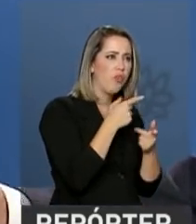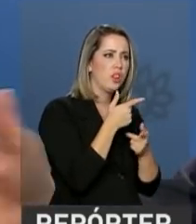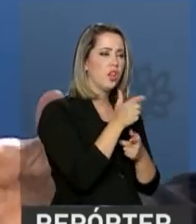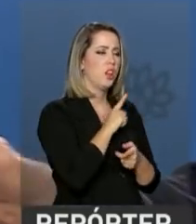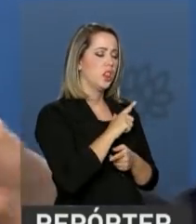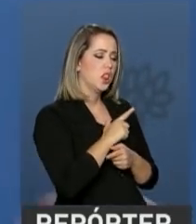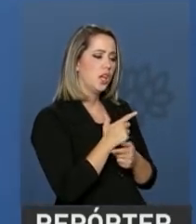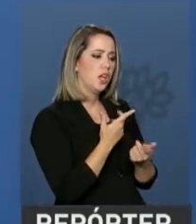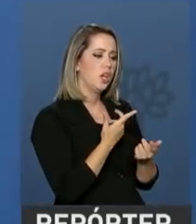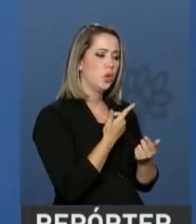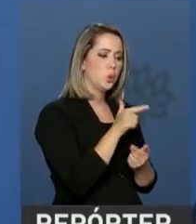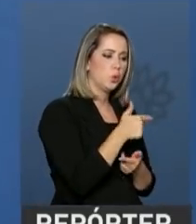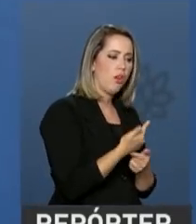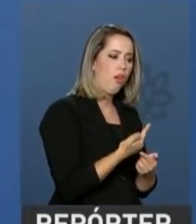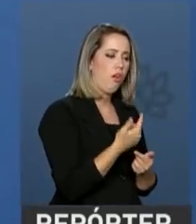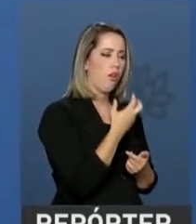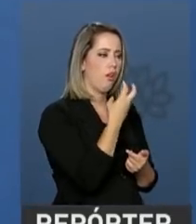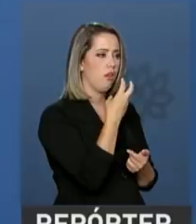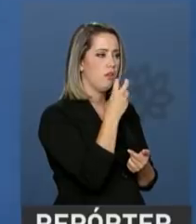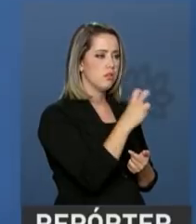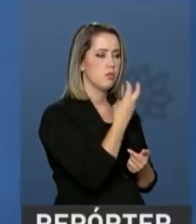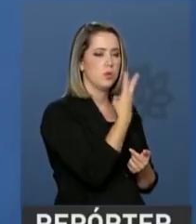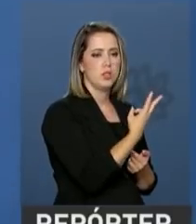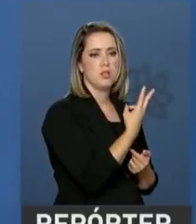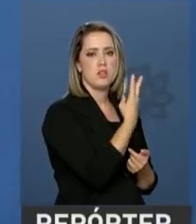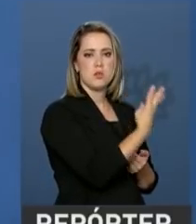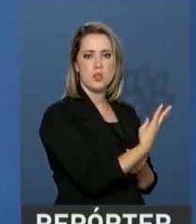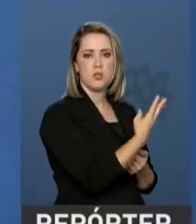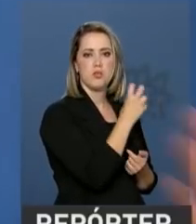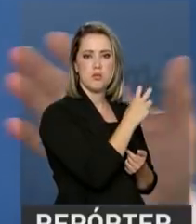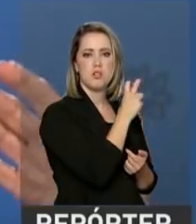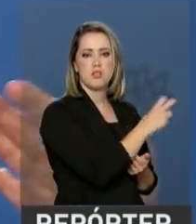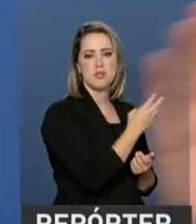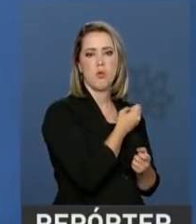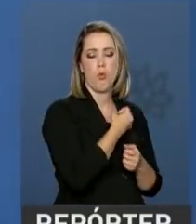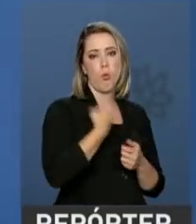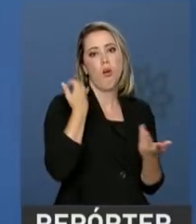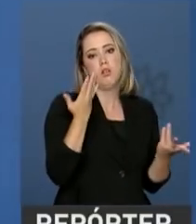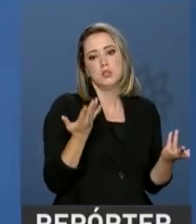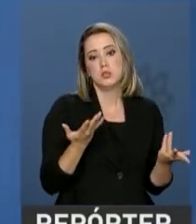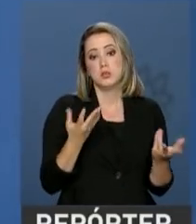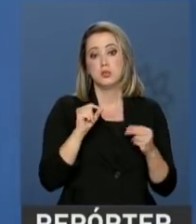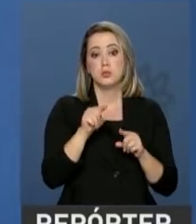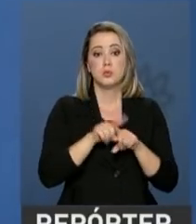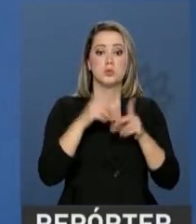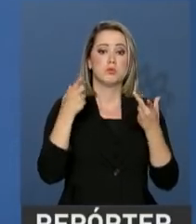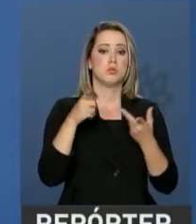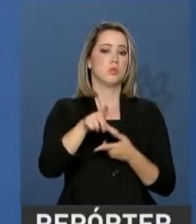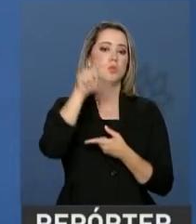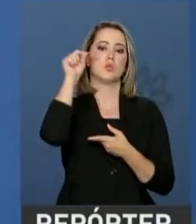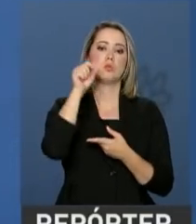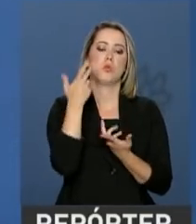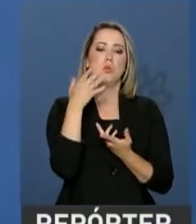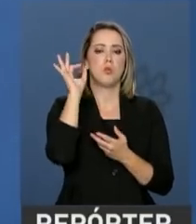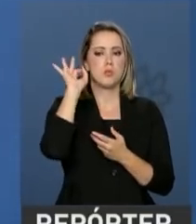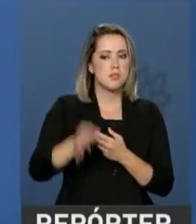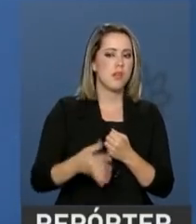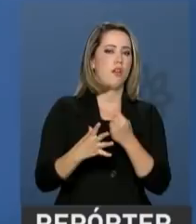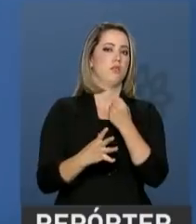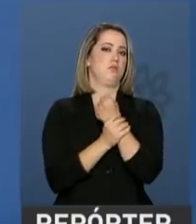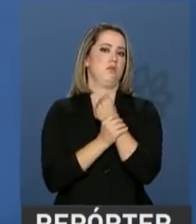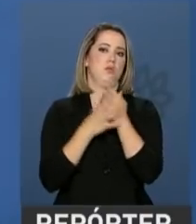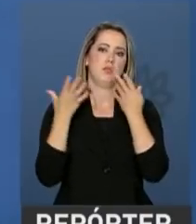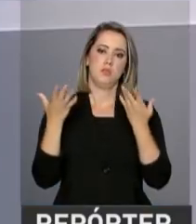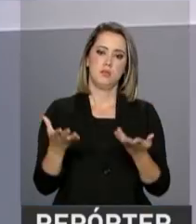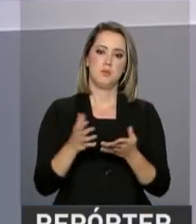tentar receber aos 53 ou 54, 55 anos de idade. Então, aí eu prefiro ter certeza que eu vou